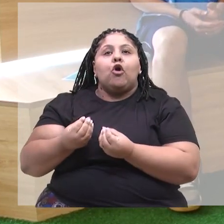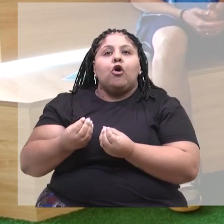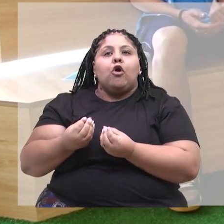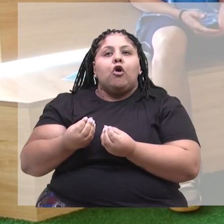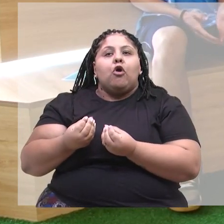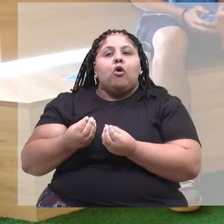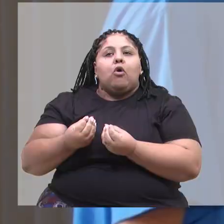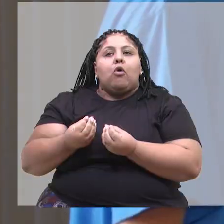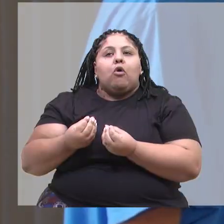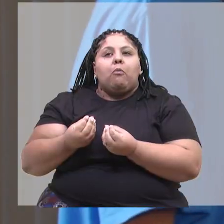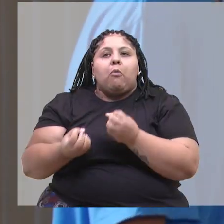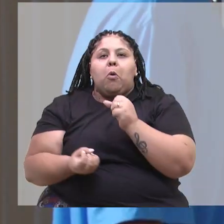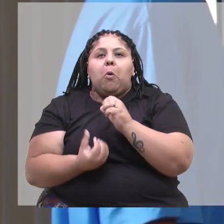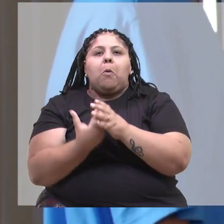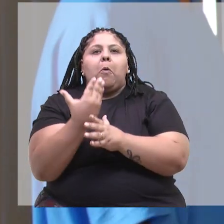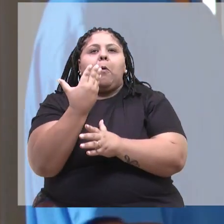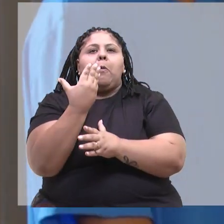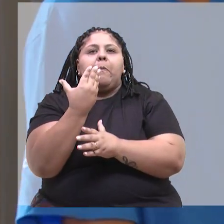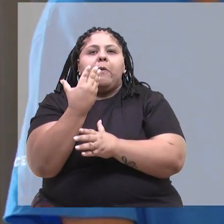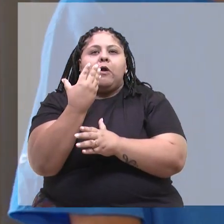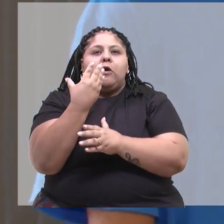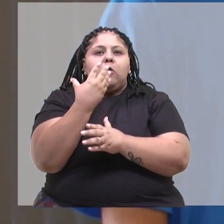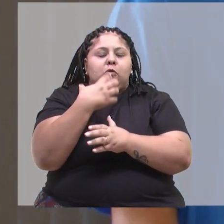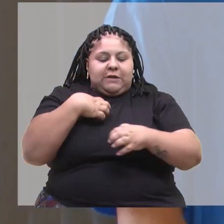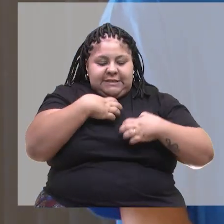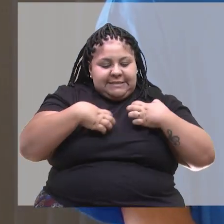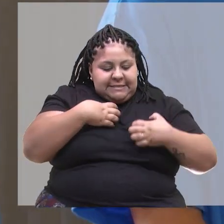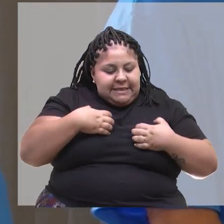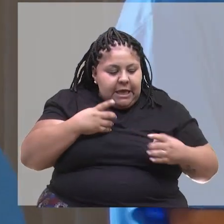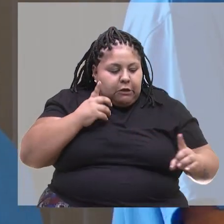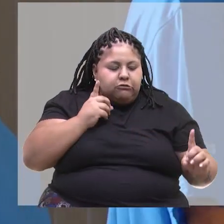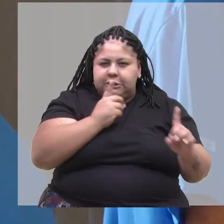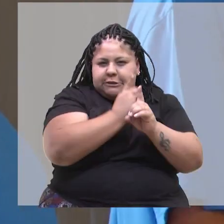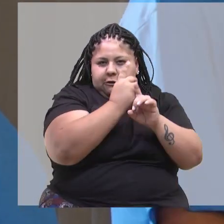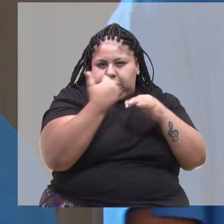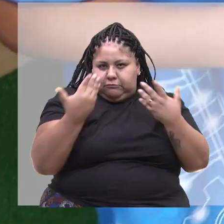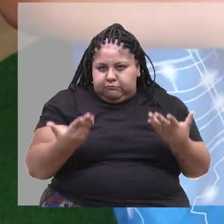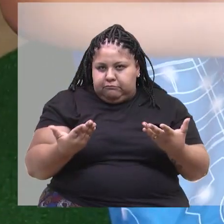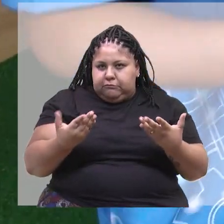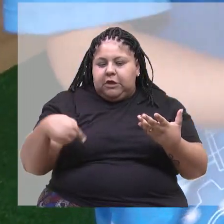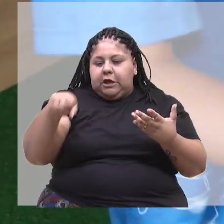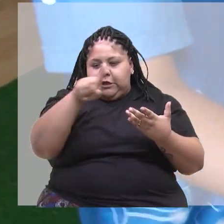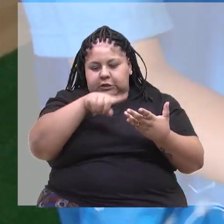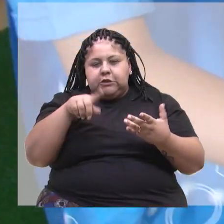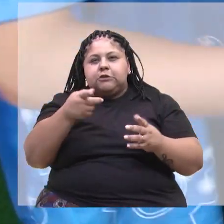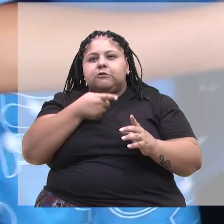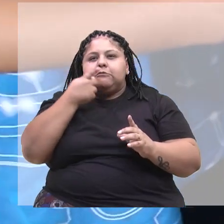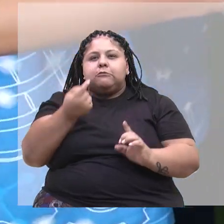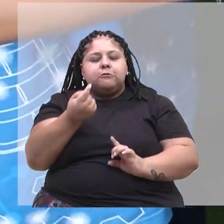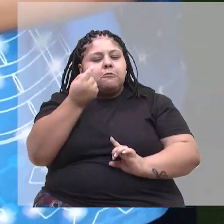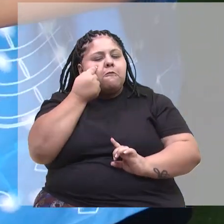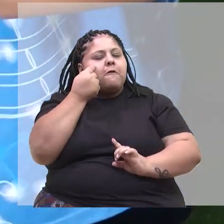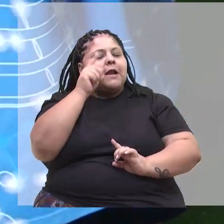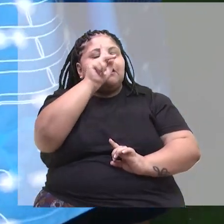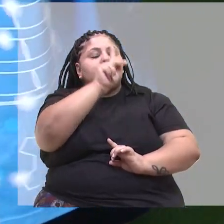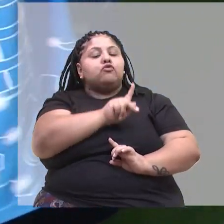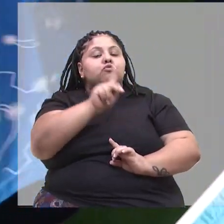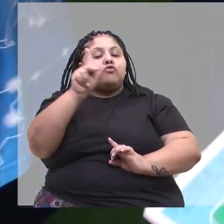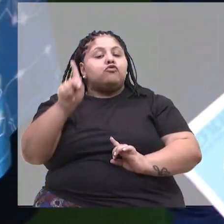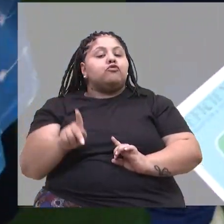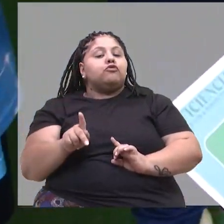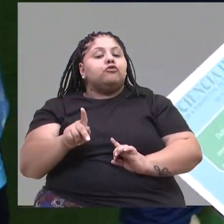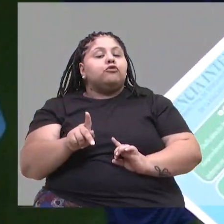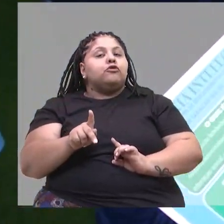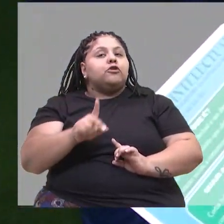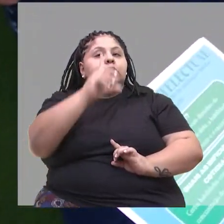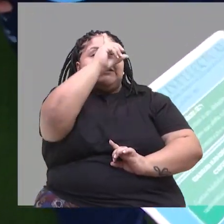qual que são os sintomas, como é feito o diagnóstico, essas coisas. E a gente trouxe também o olhar do professor